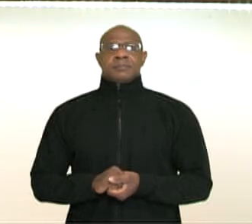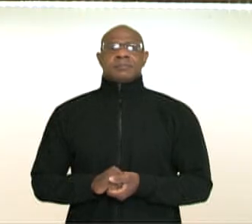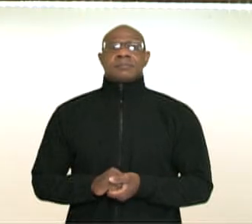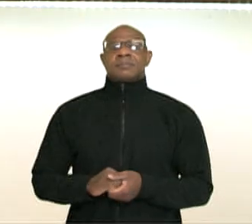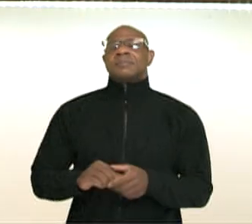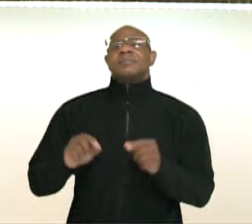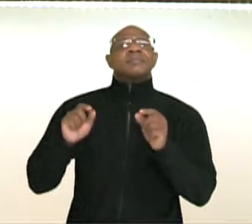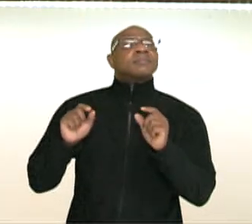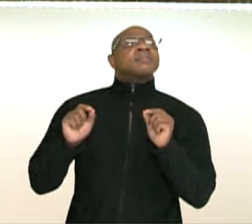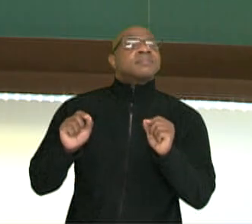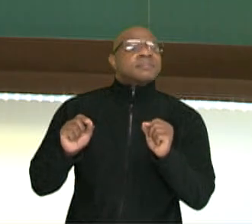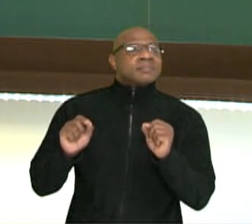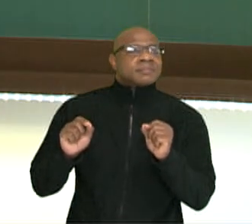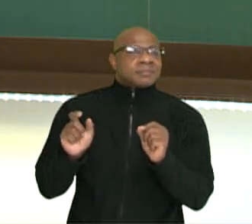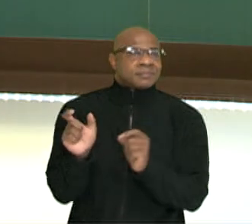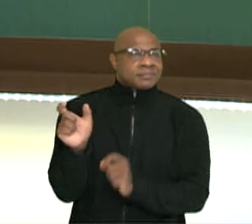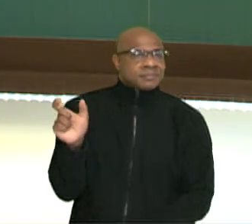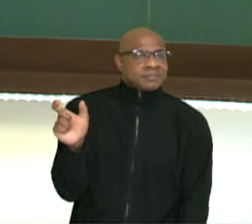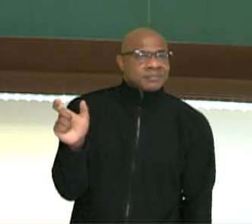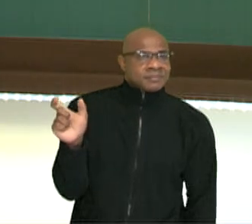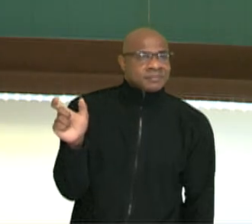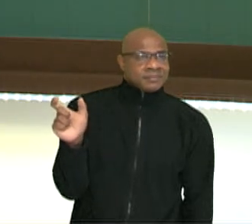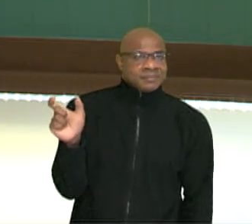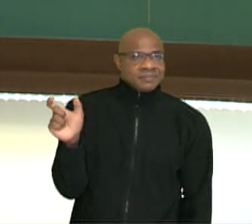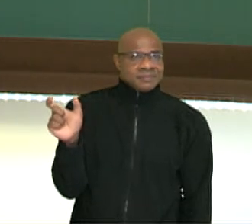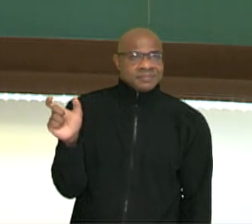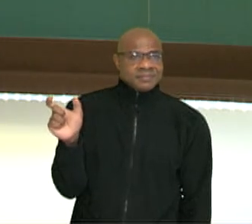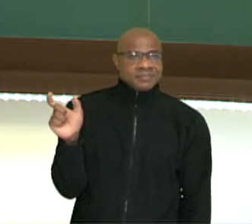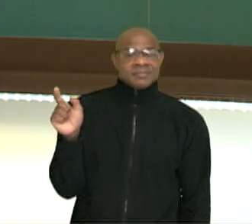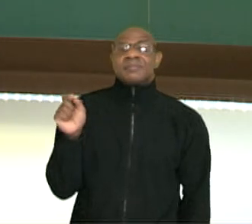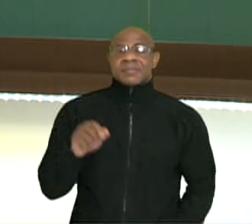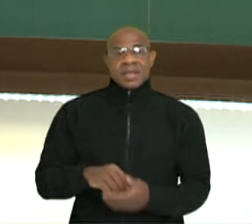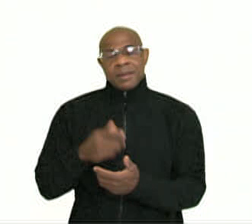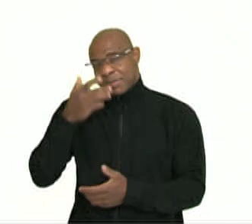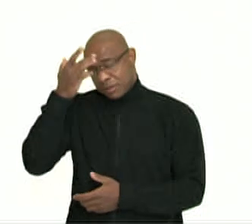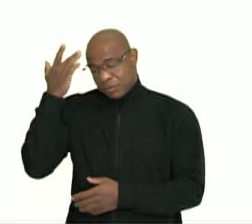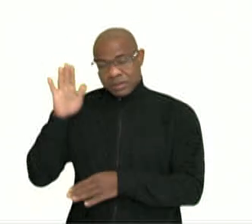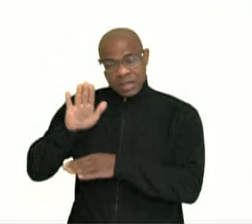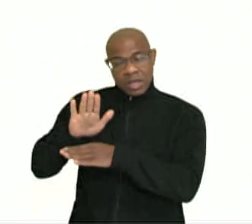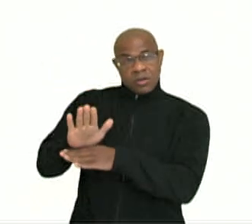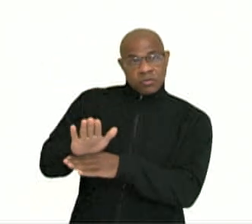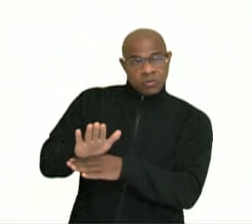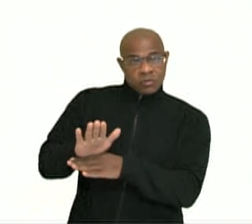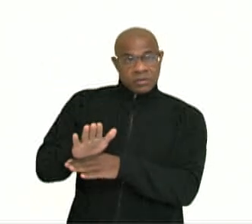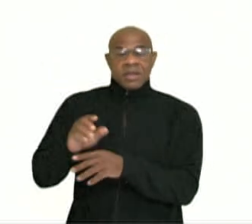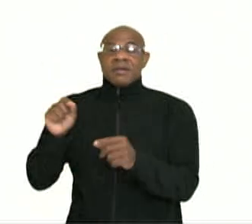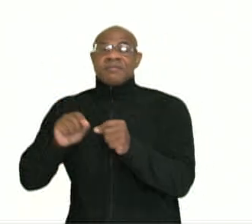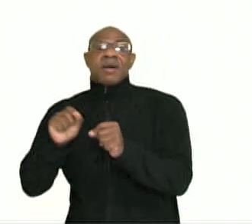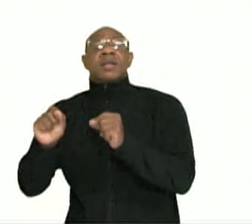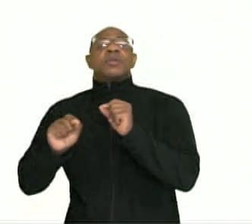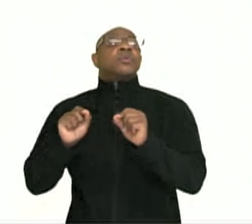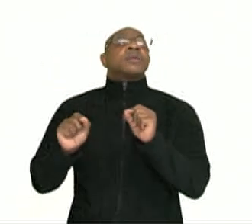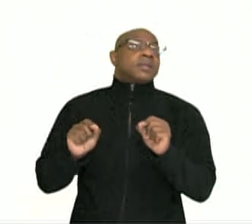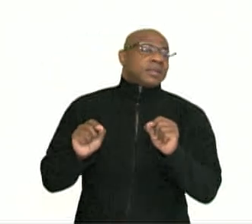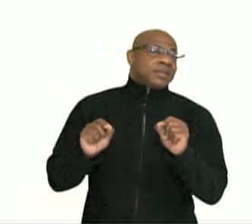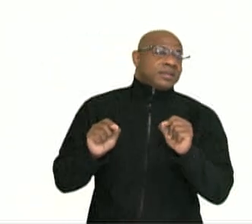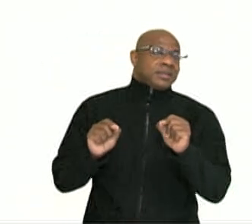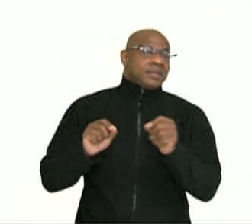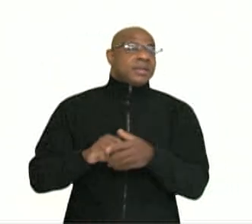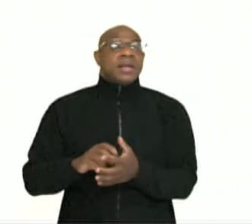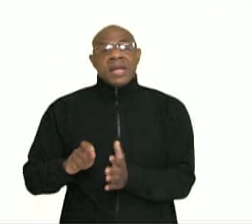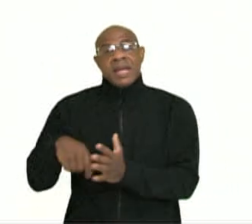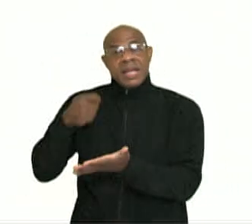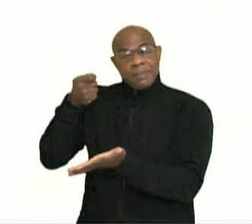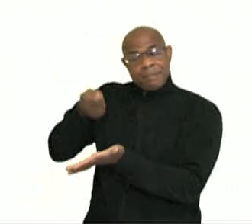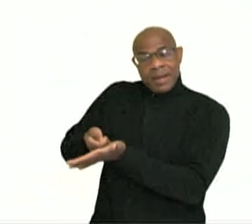Quem é o sponsor, então? O sponsor é o patrocinador, né? E o que ele faz? Qual é a função dele? Ele paga